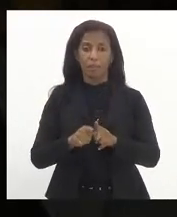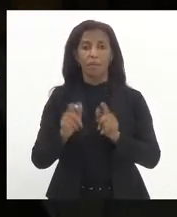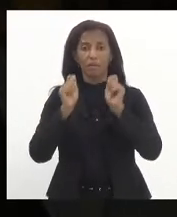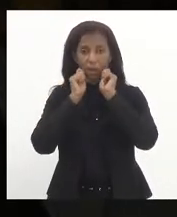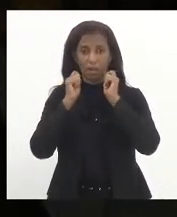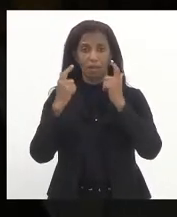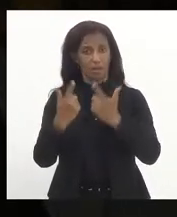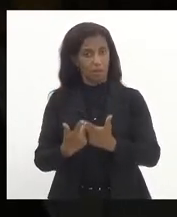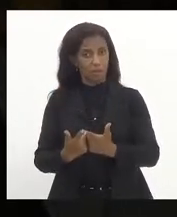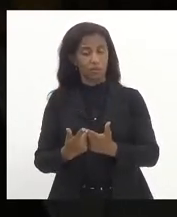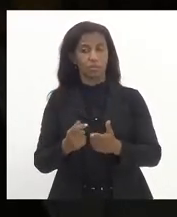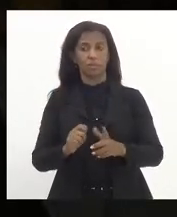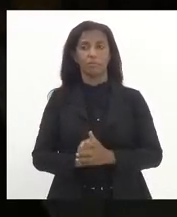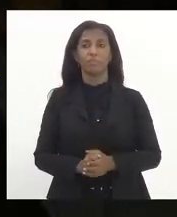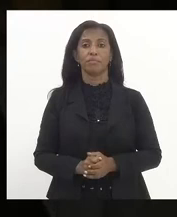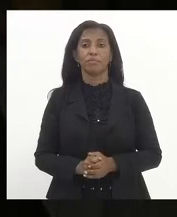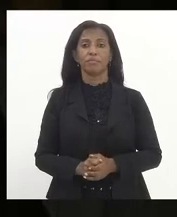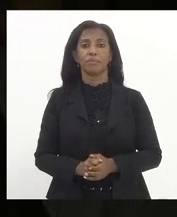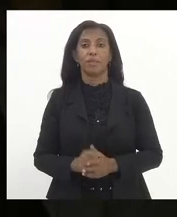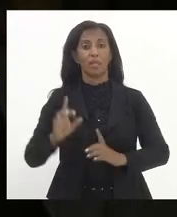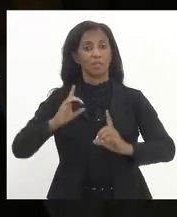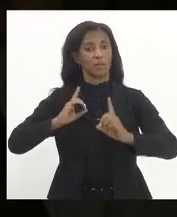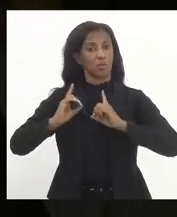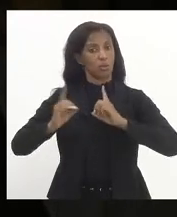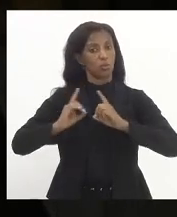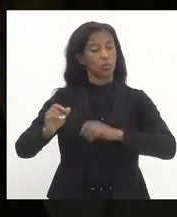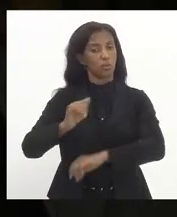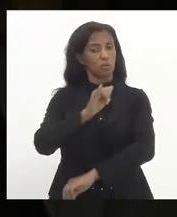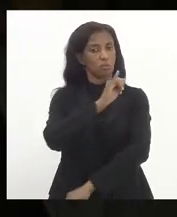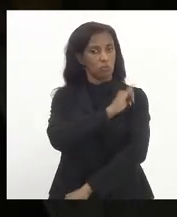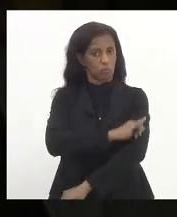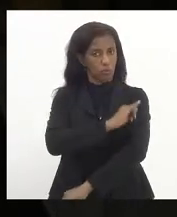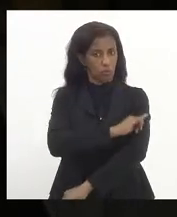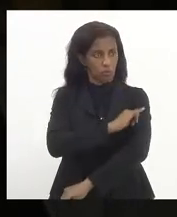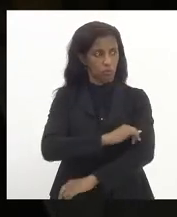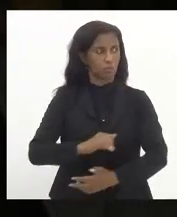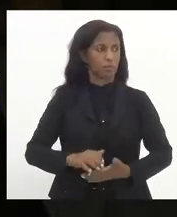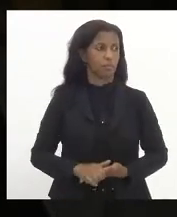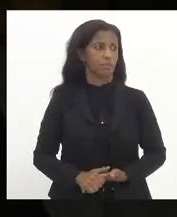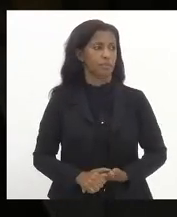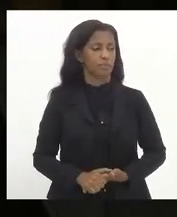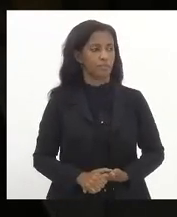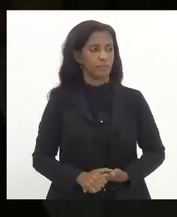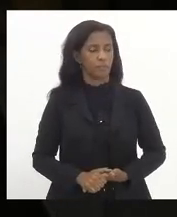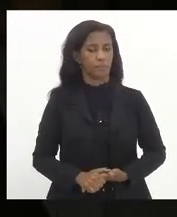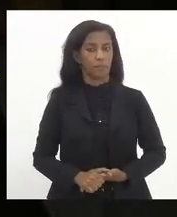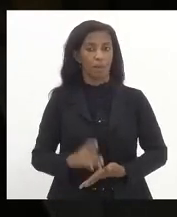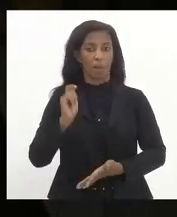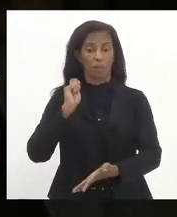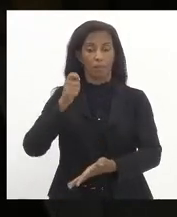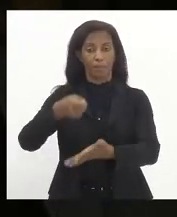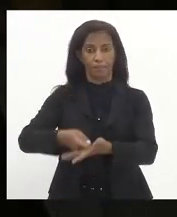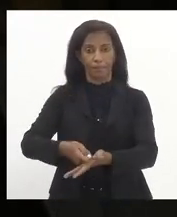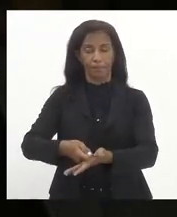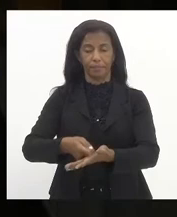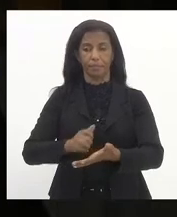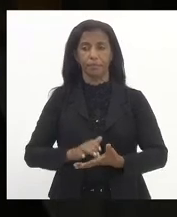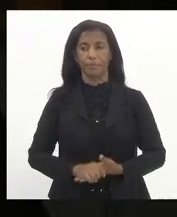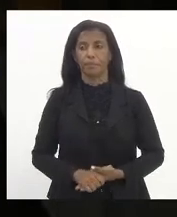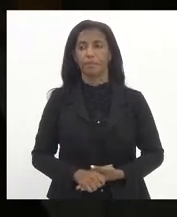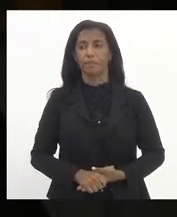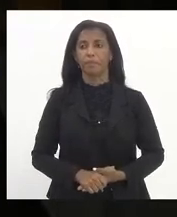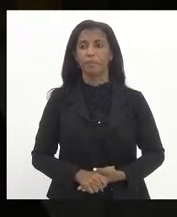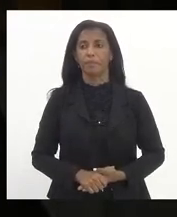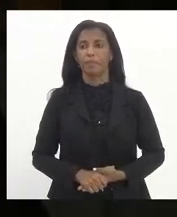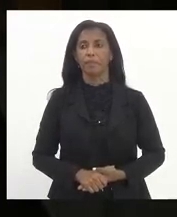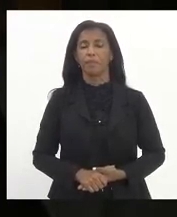Alerj, nesse cenário da discussão sobre o Rio de Janeiro, é o pagamento